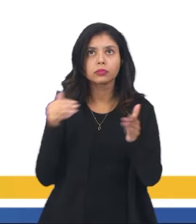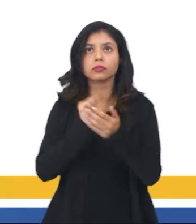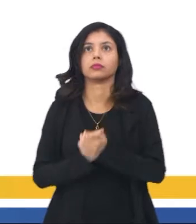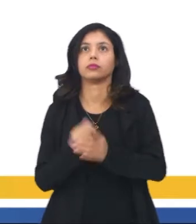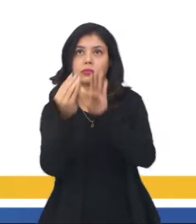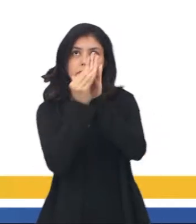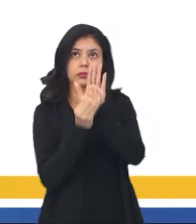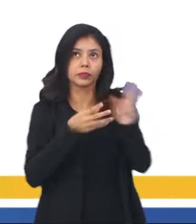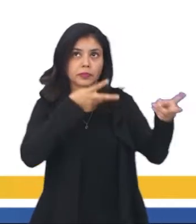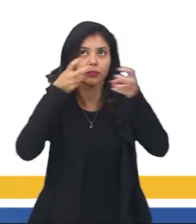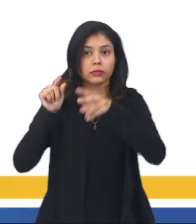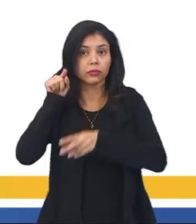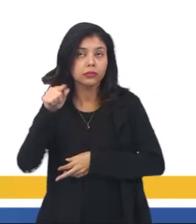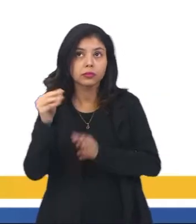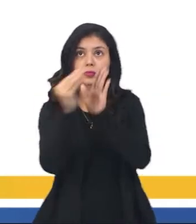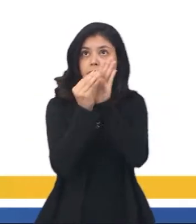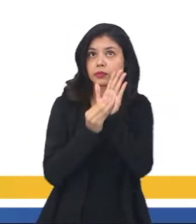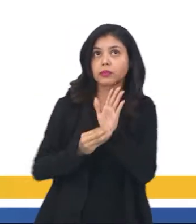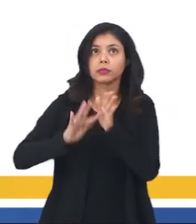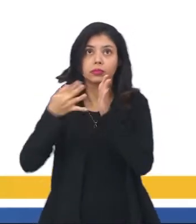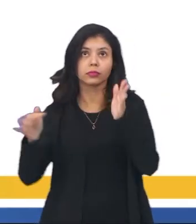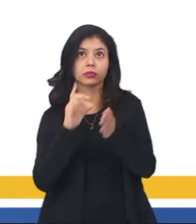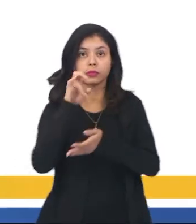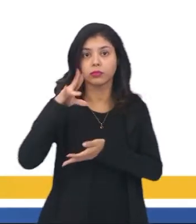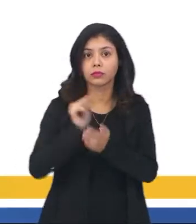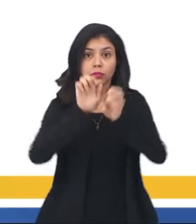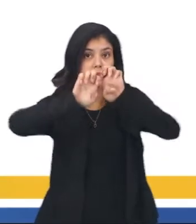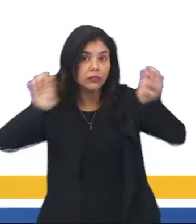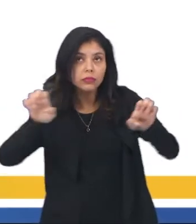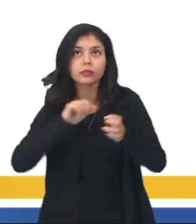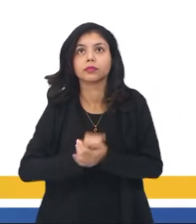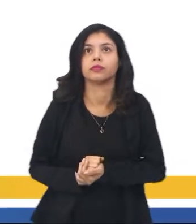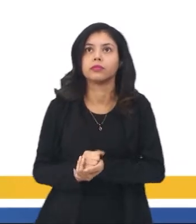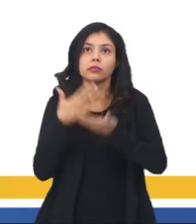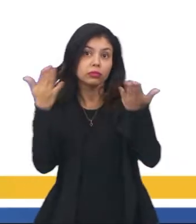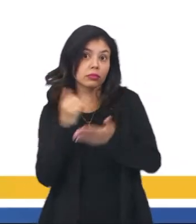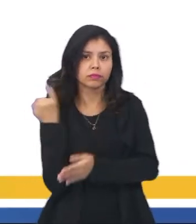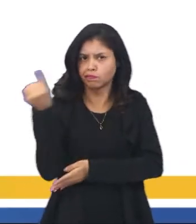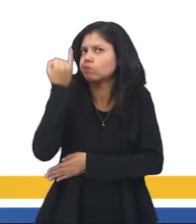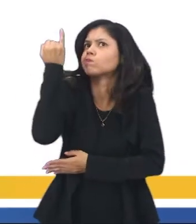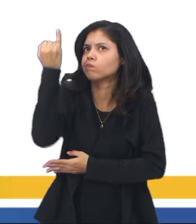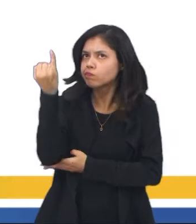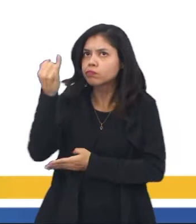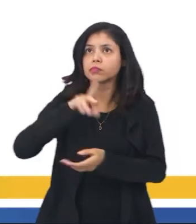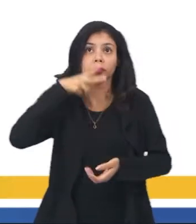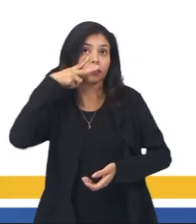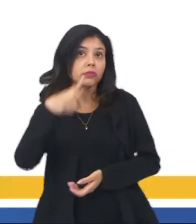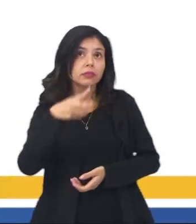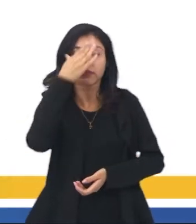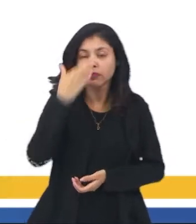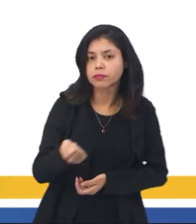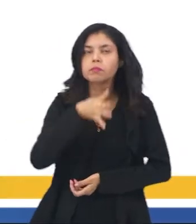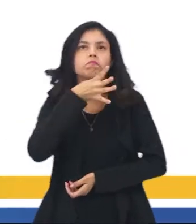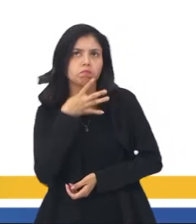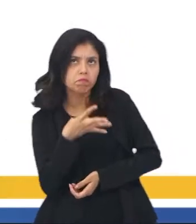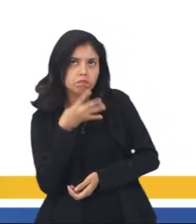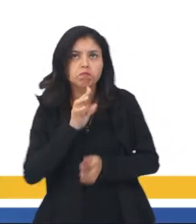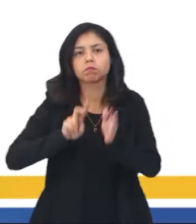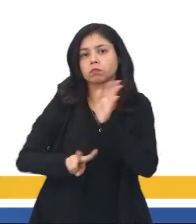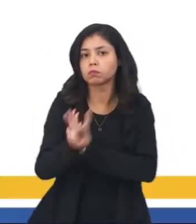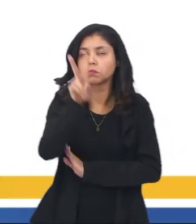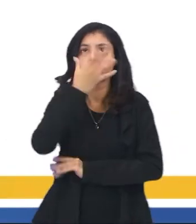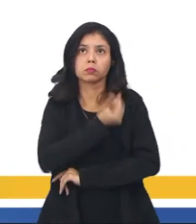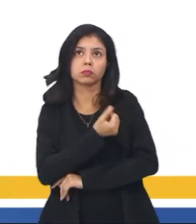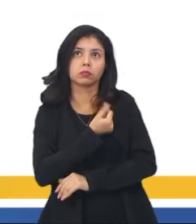fórmula dada, perceba que ela é dada em função dos coeficientes da equação. Então, é importantíssimo que você saiba reconhecer